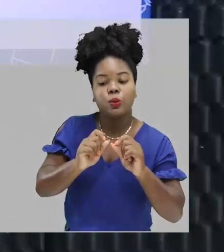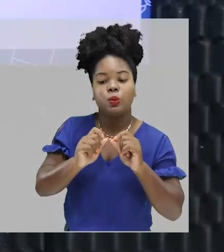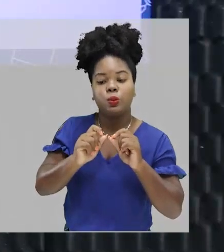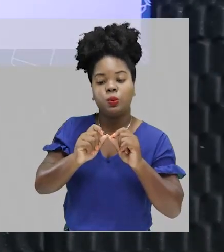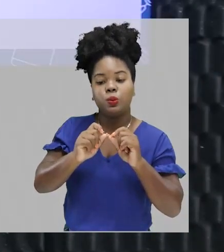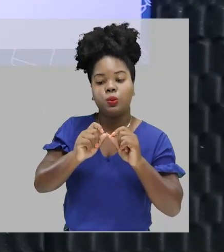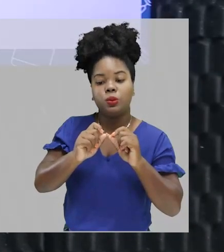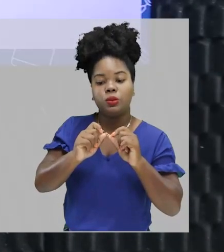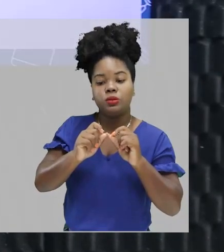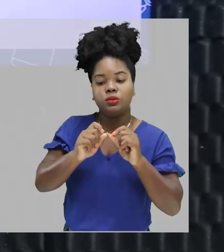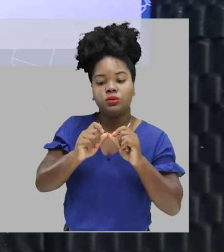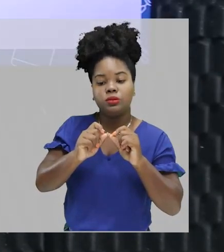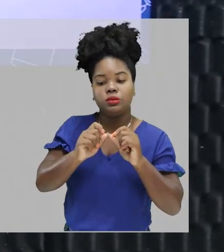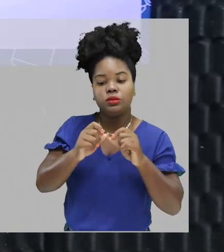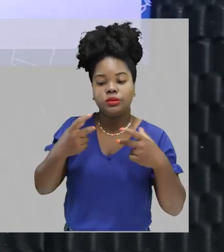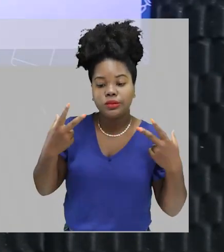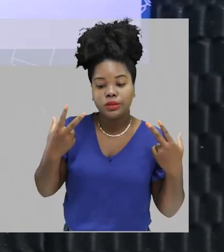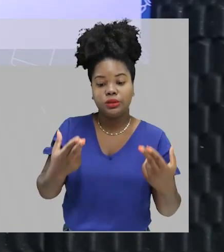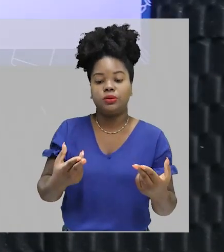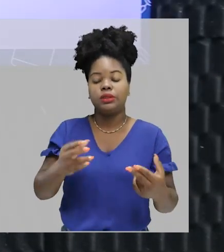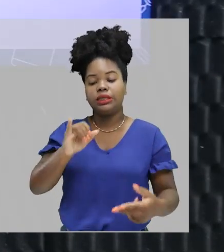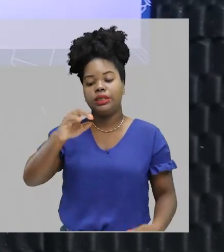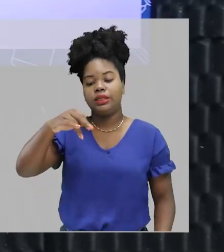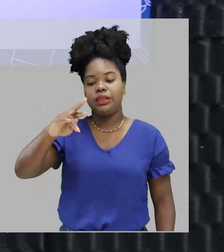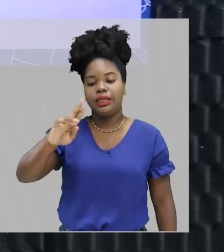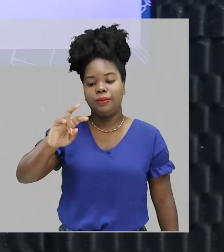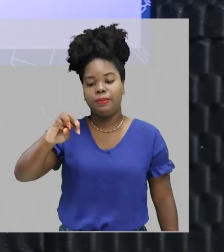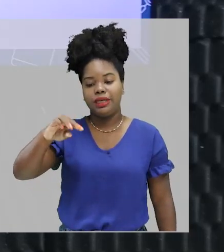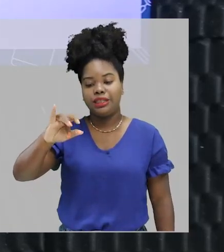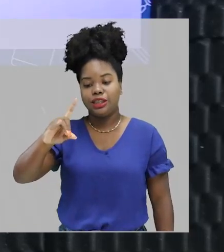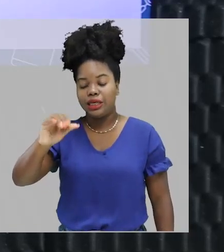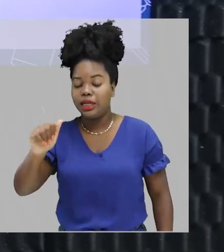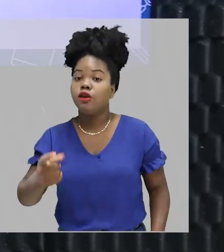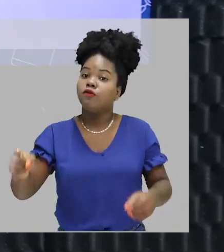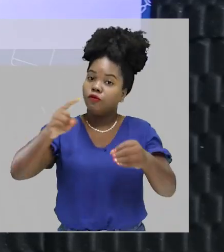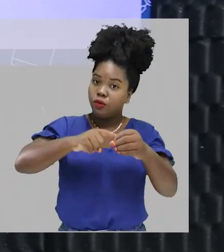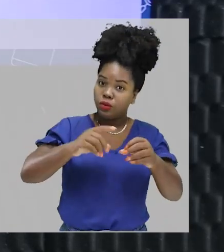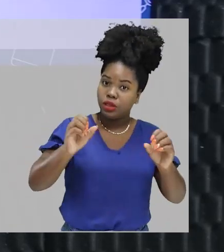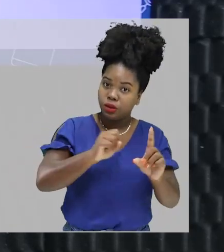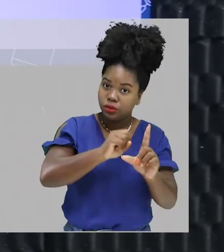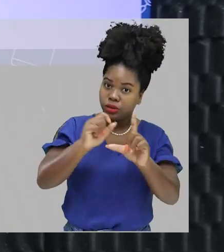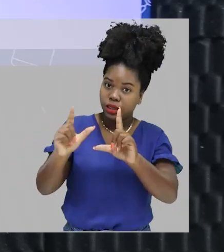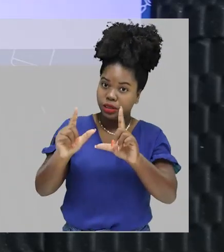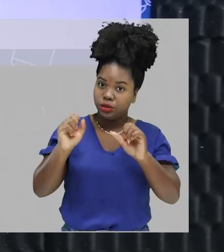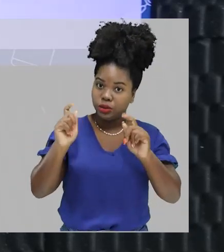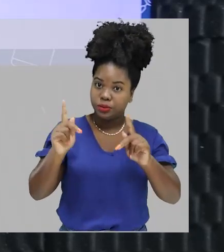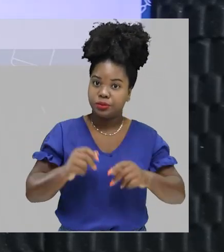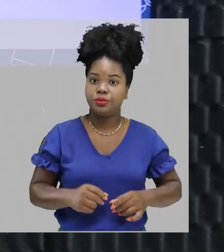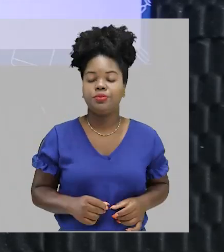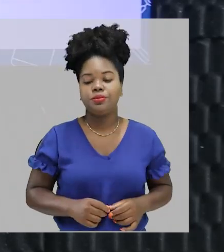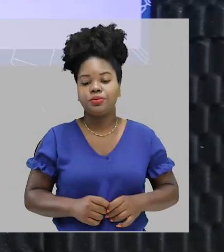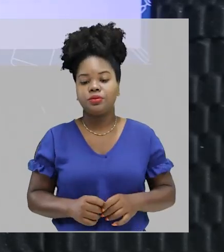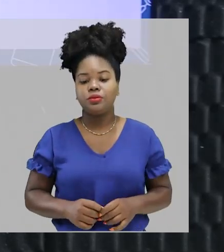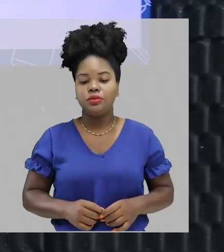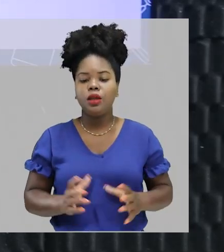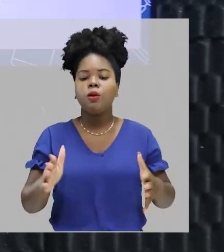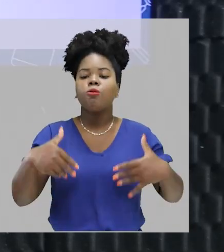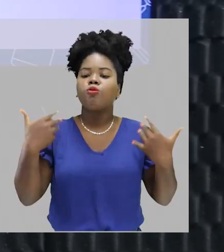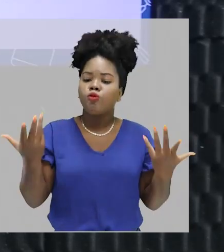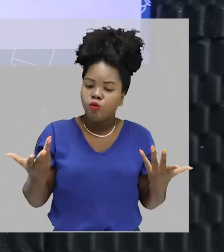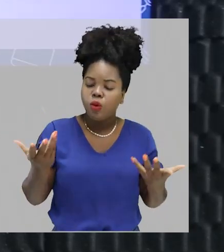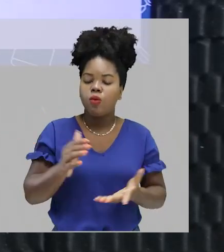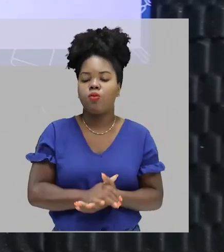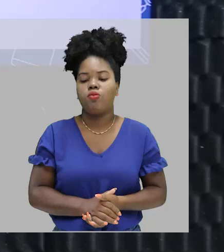forma as substâncias intermediárias. Eu vou voltar aqui o slide. Olha só. Qual é a